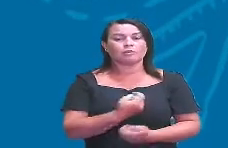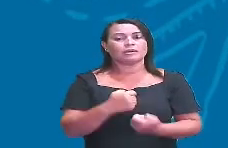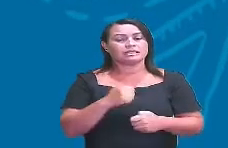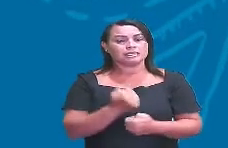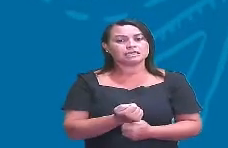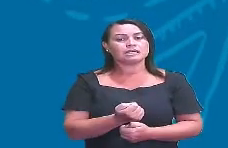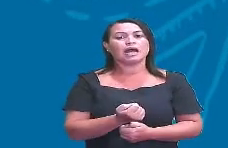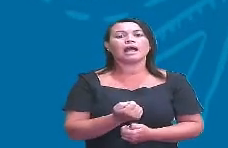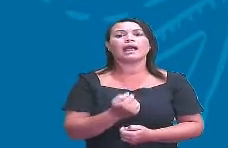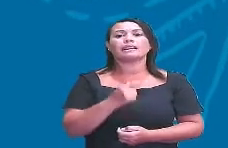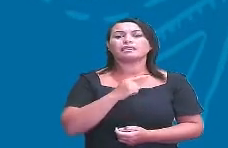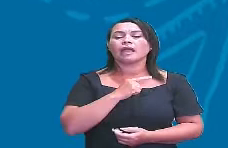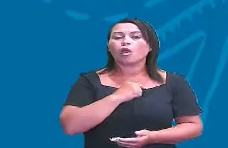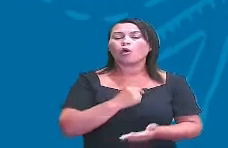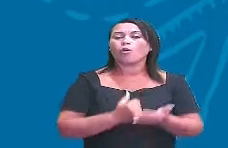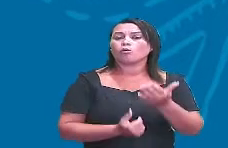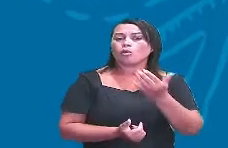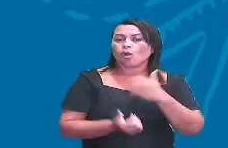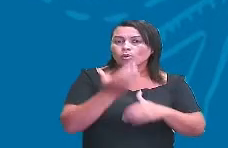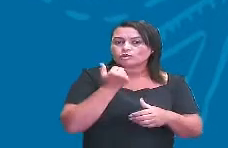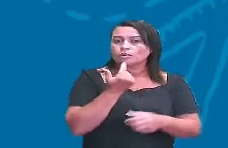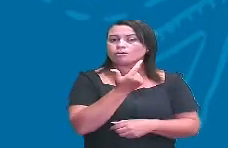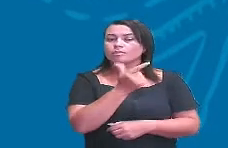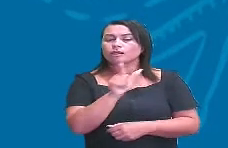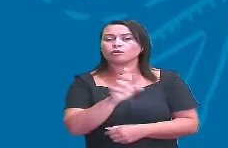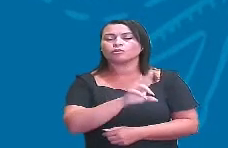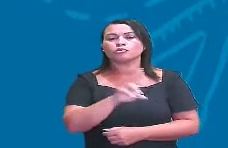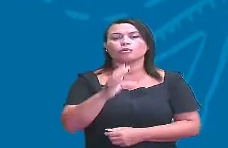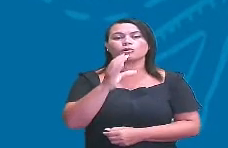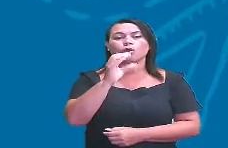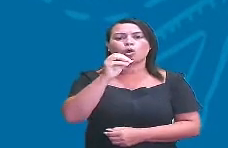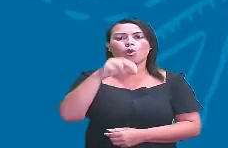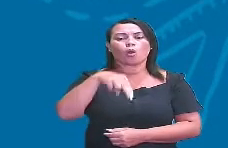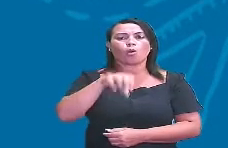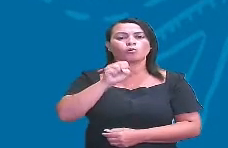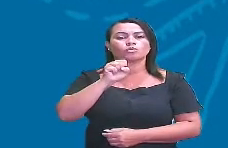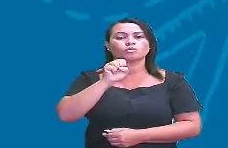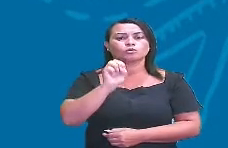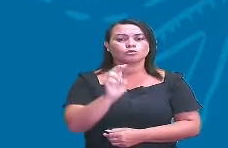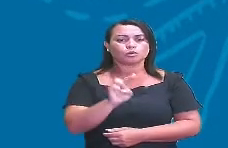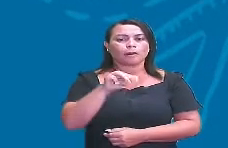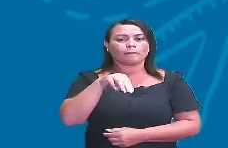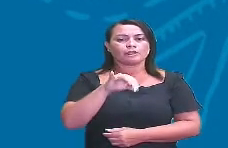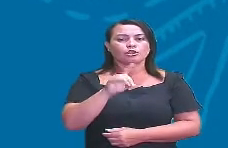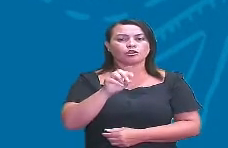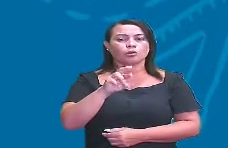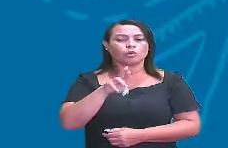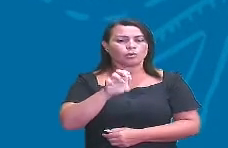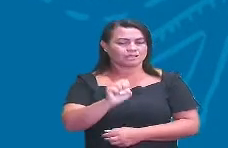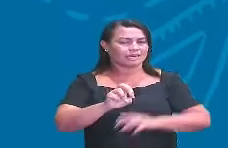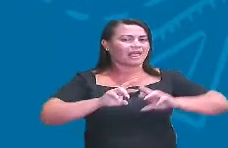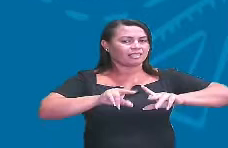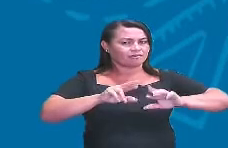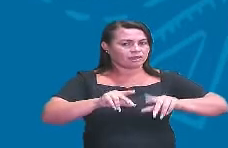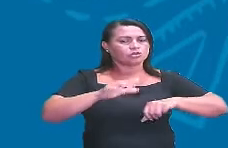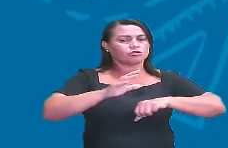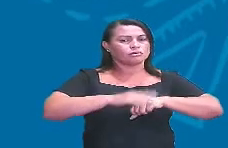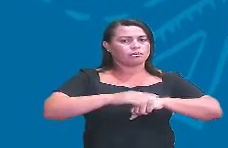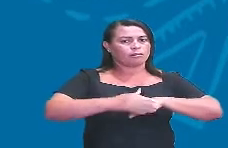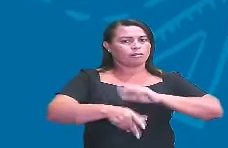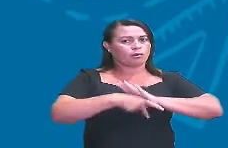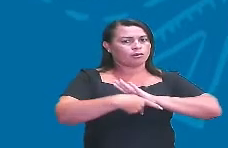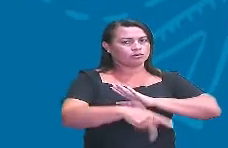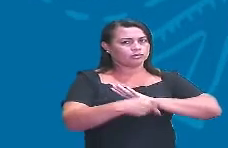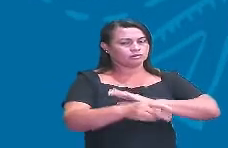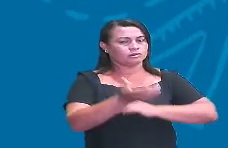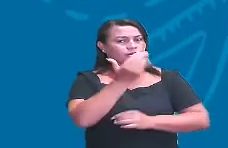esses outros organismos. Por isso são ditos de consumidores, diferentemente dos produtores que conseguem produzir esse